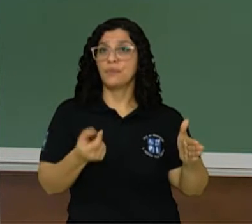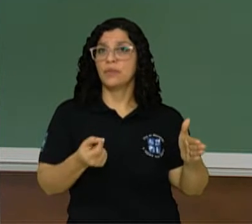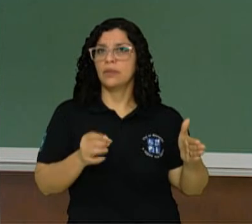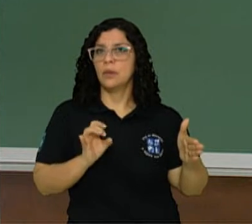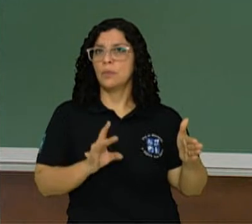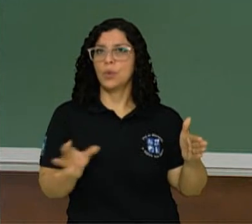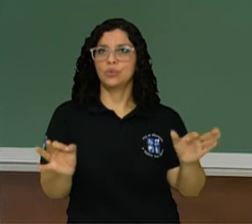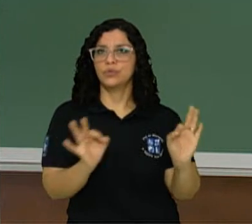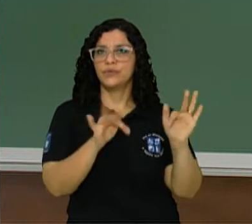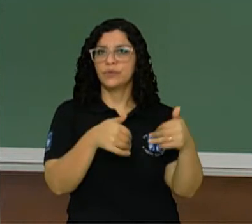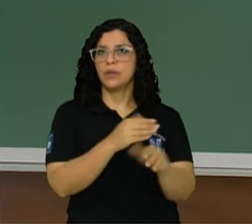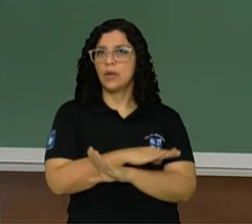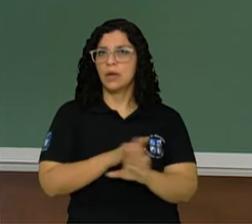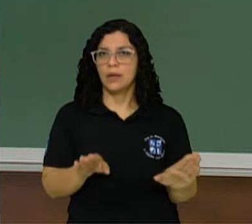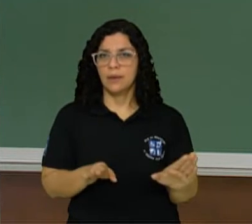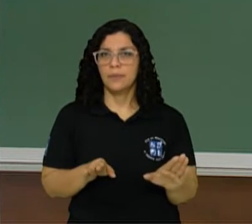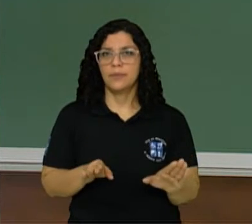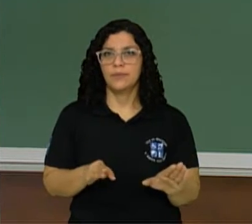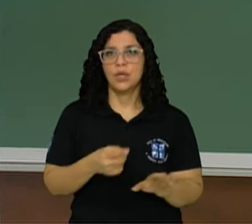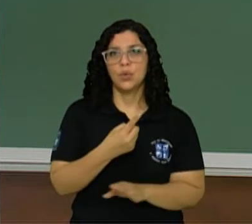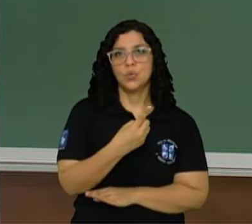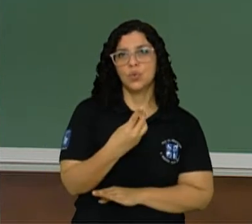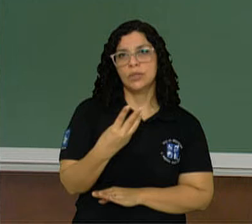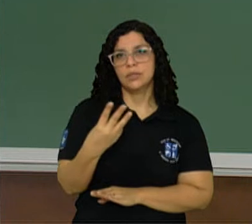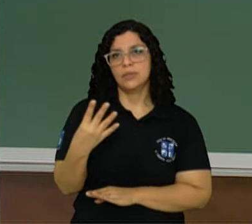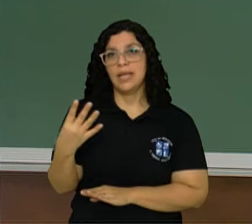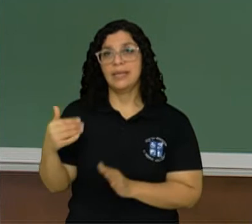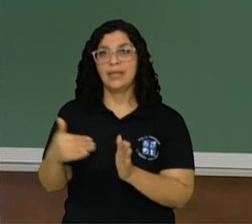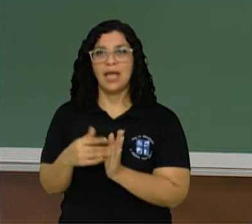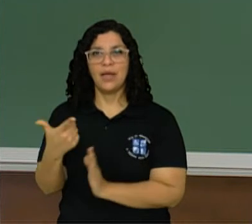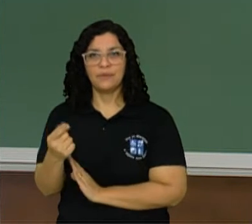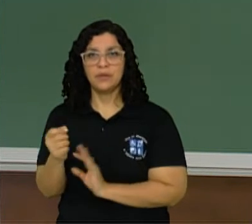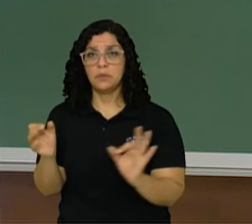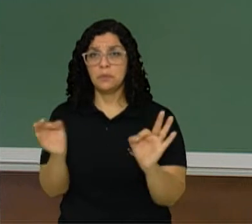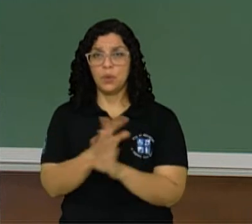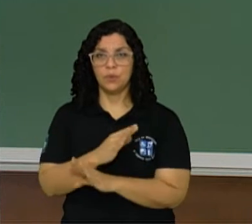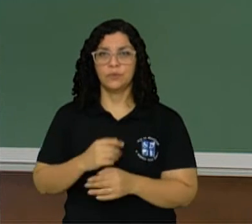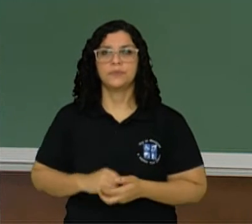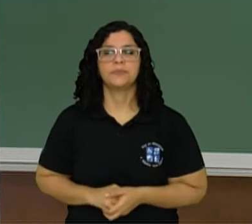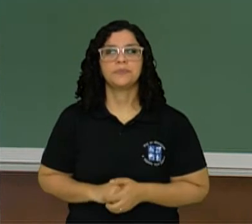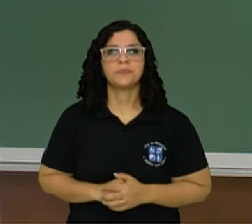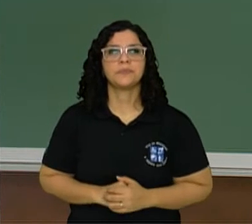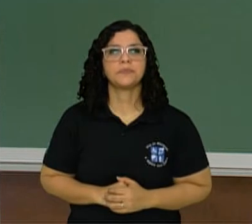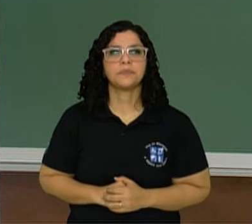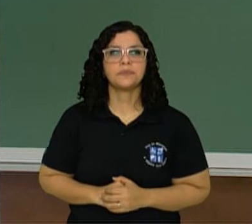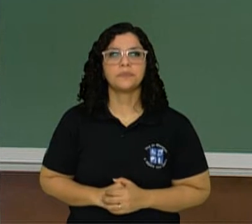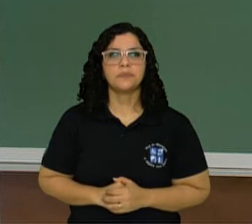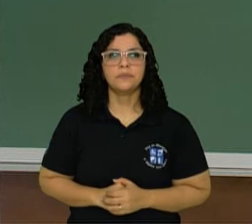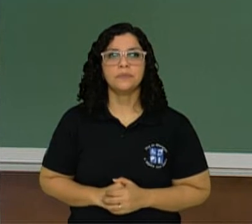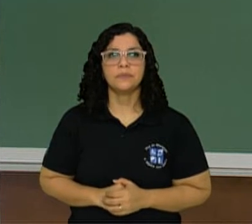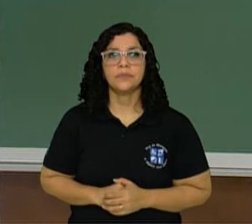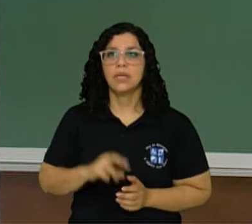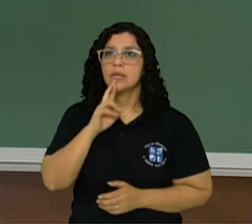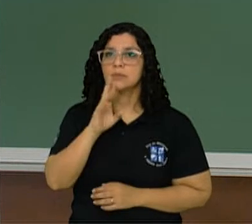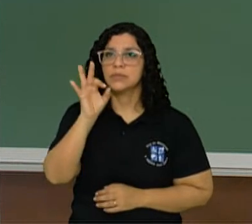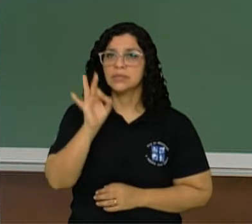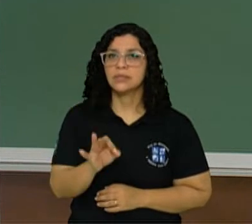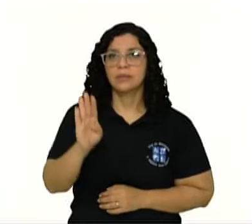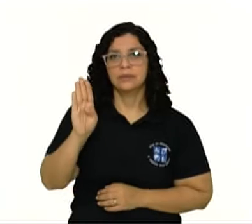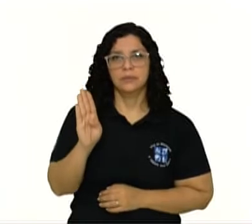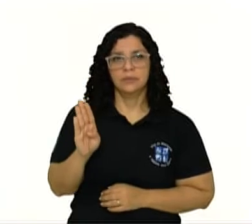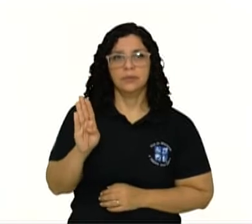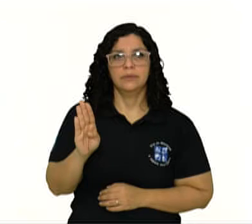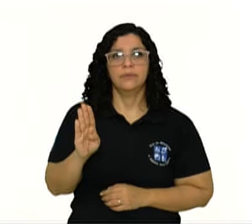20, e aí ele numera essa edição e faz as 20 cópias. Então a alternativa correta é a